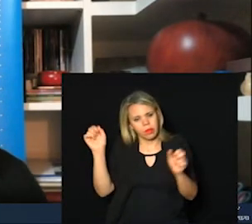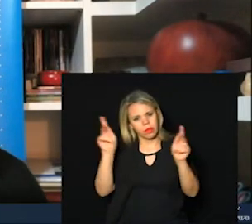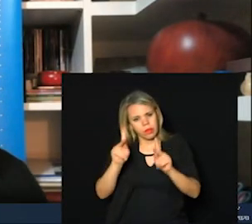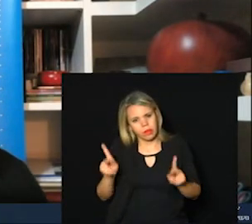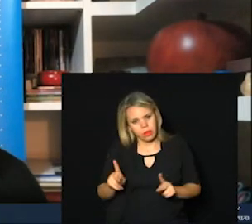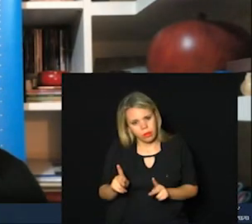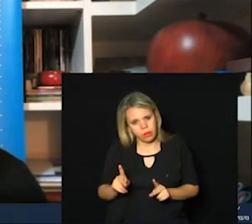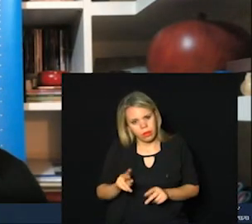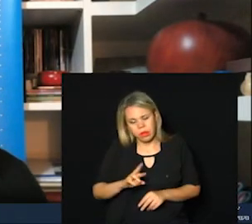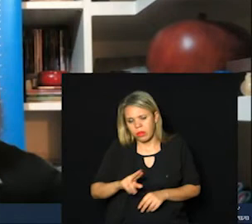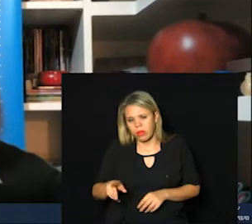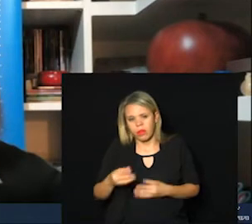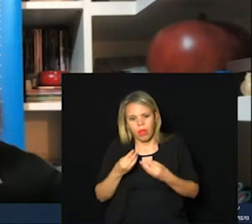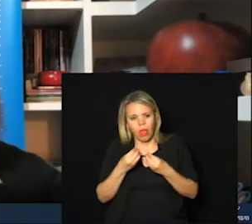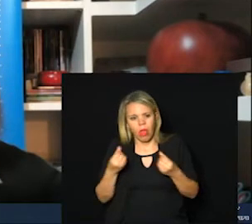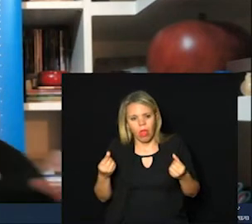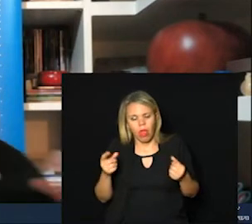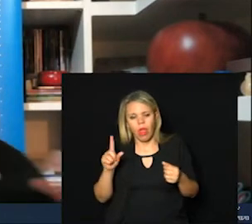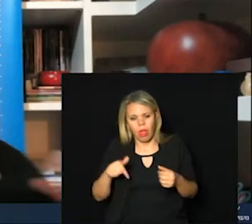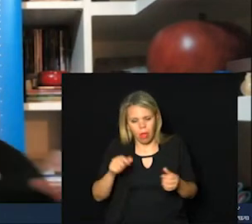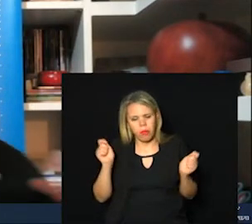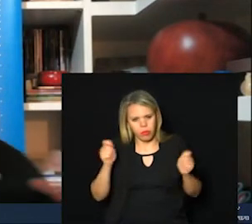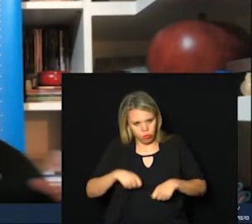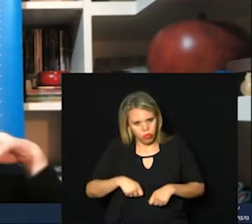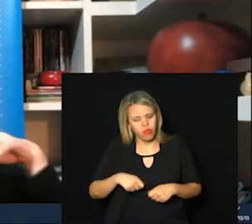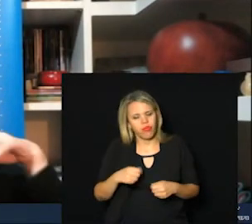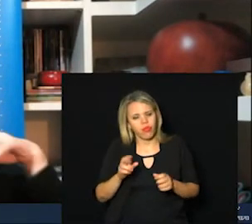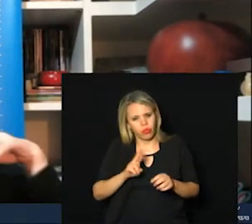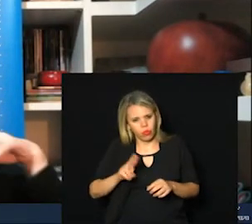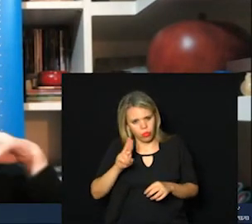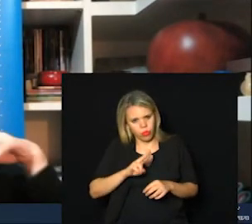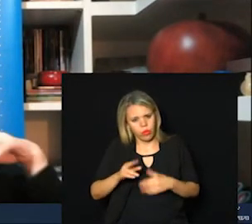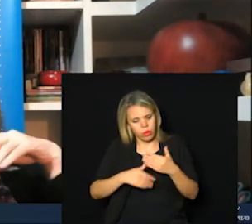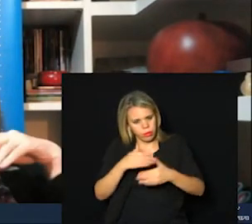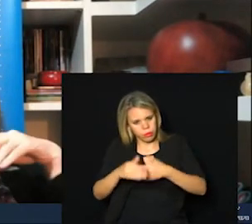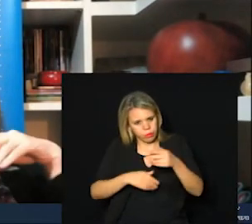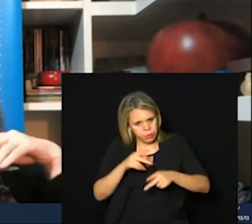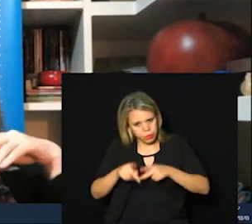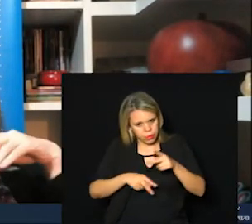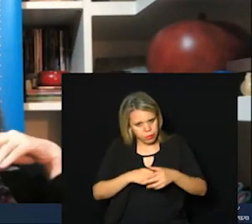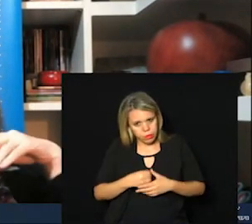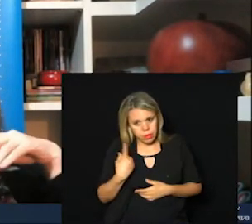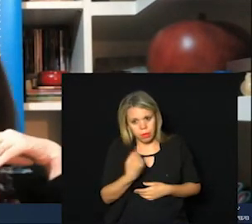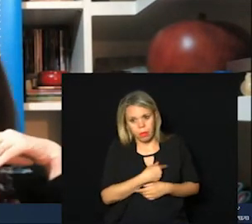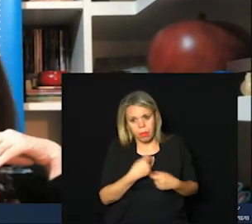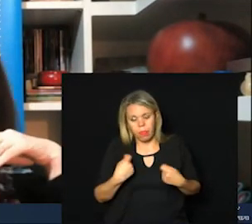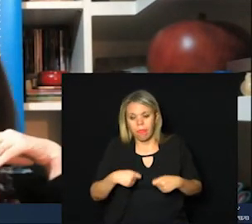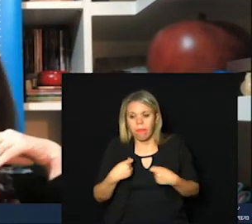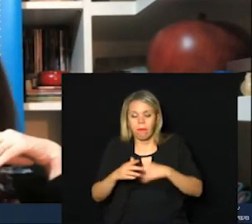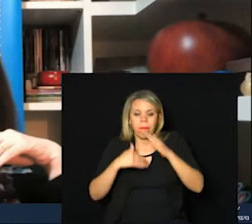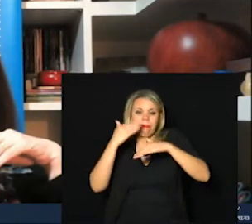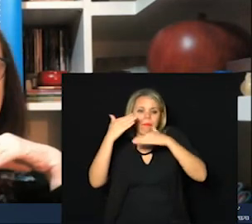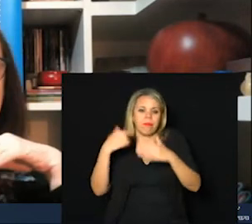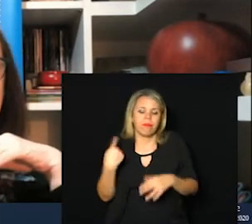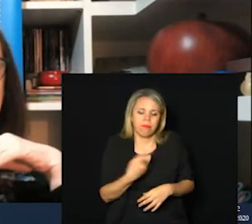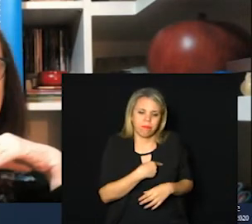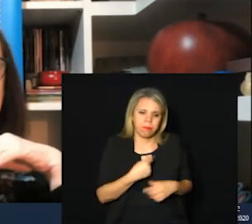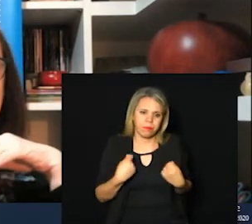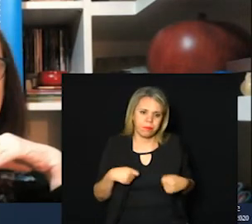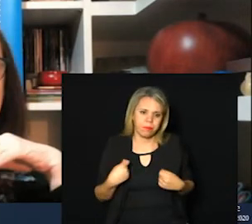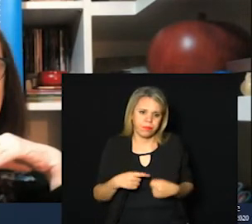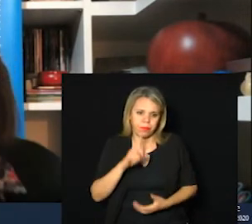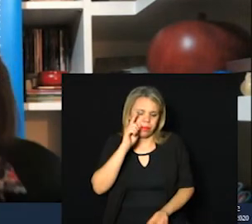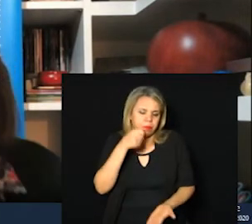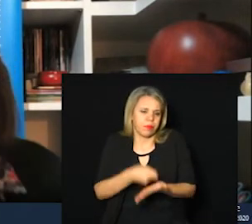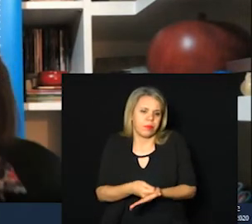não é abstrata. A paz, ela é possível, ela é do cotidiano. Nós precisamos construir e nós precisamos ter